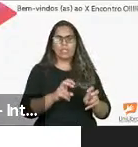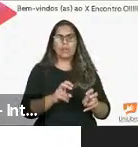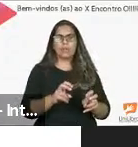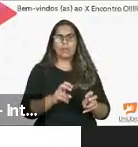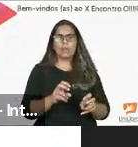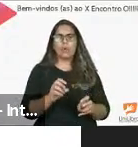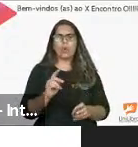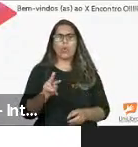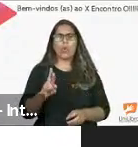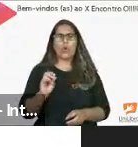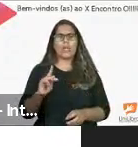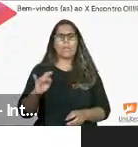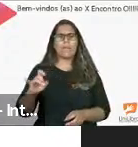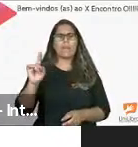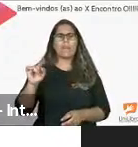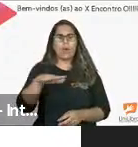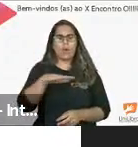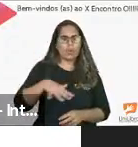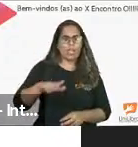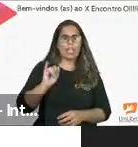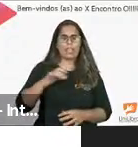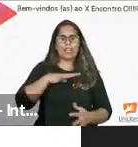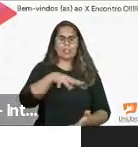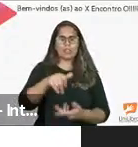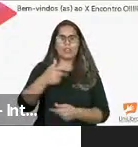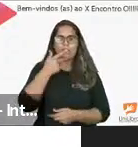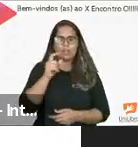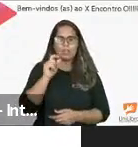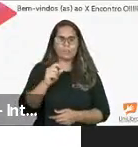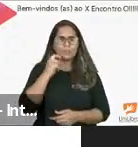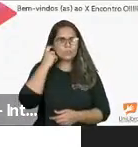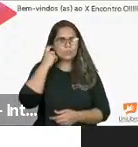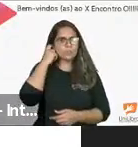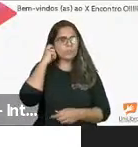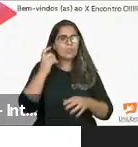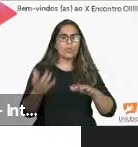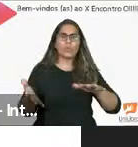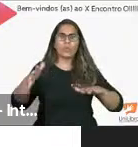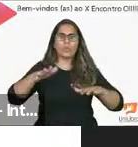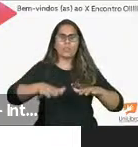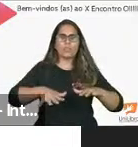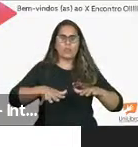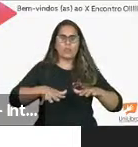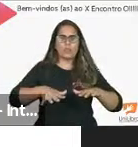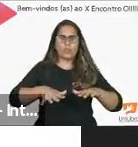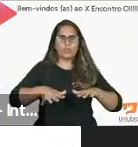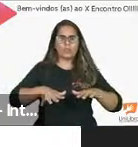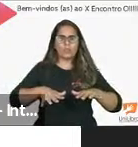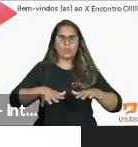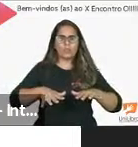OIP é um observatório internacional que diz inclusão,